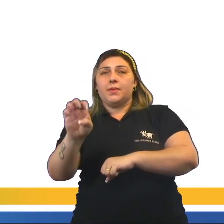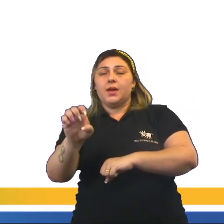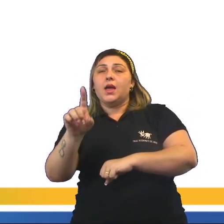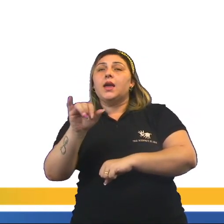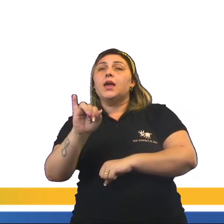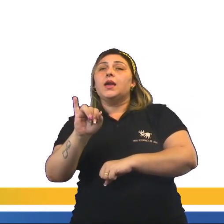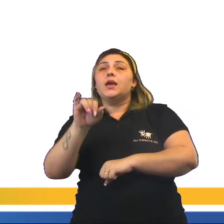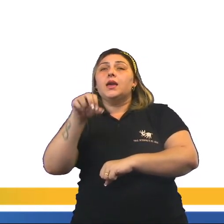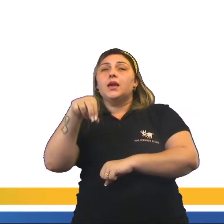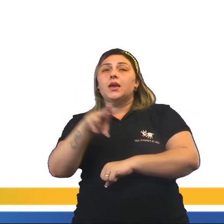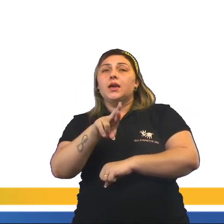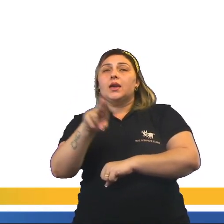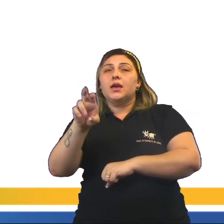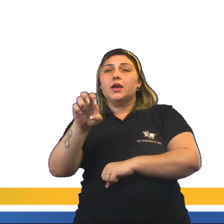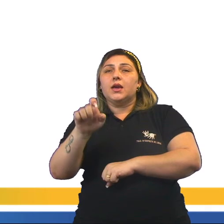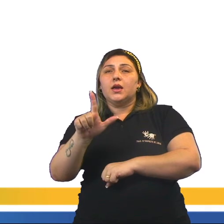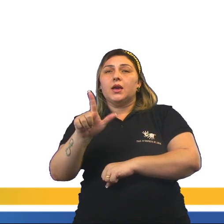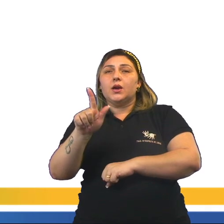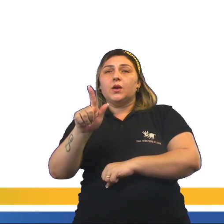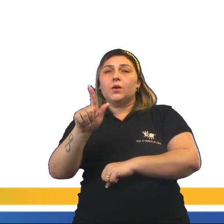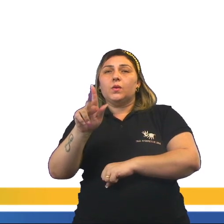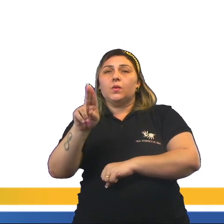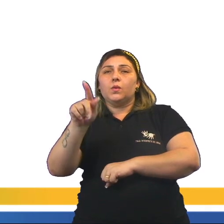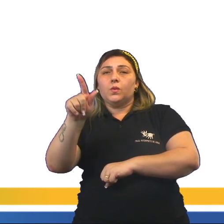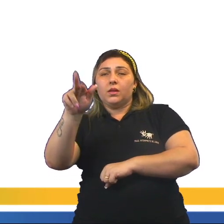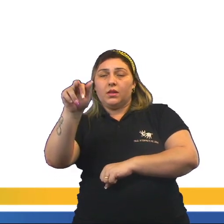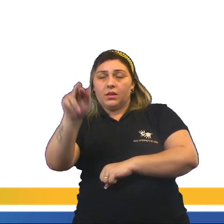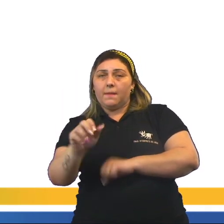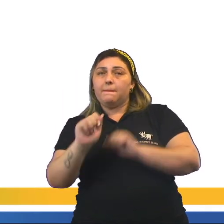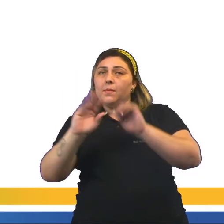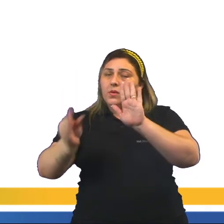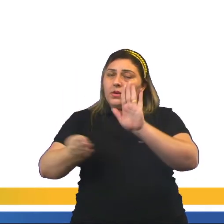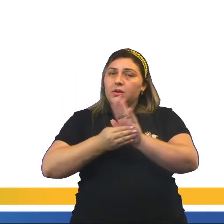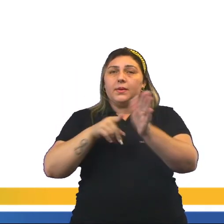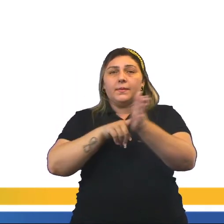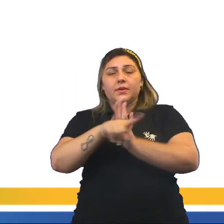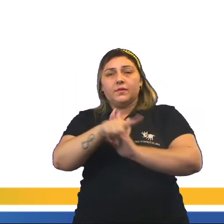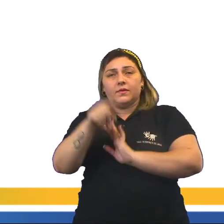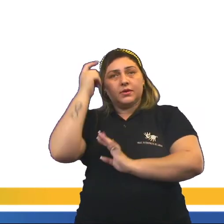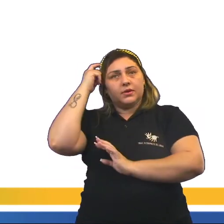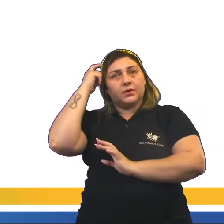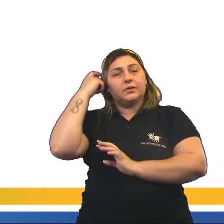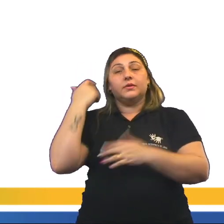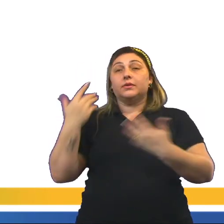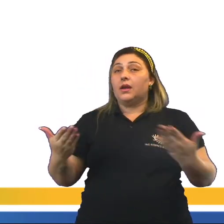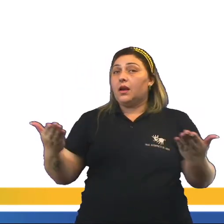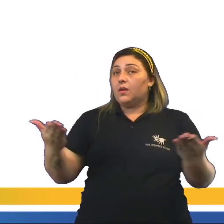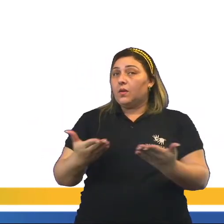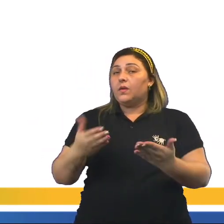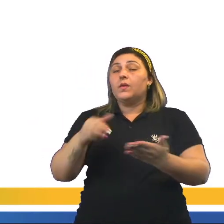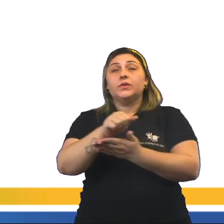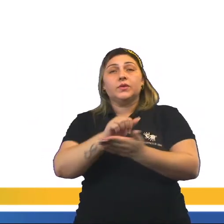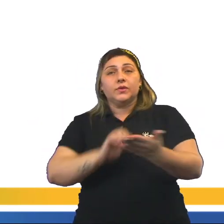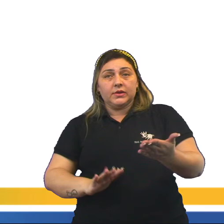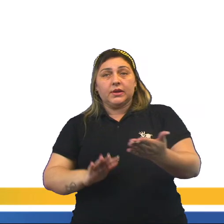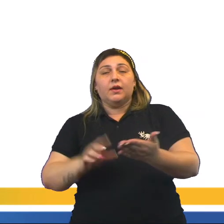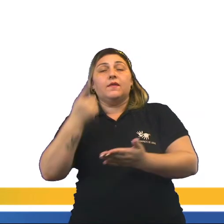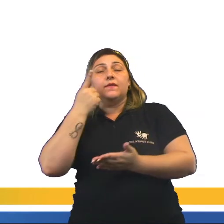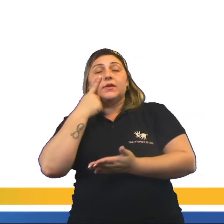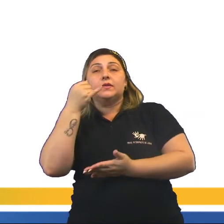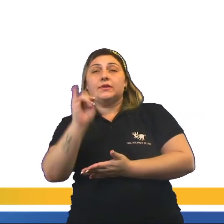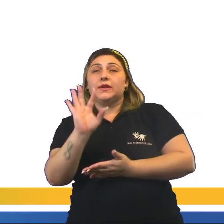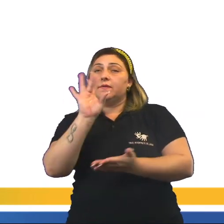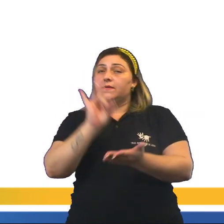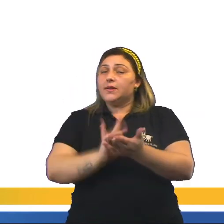ok? Então, ele vai ficar was ou were. Vocês podem incluir aí na pesquisa de vocês. Vamos fazer uma atividade, então, para ver se